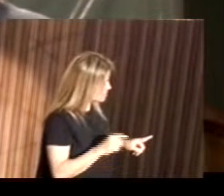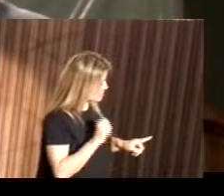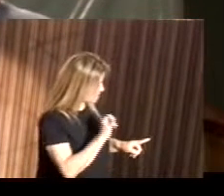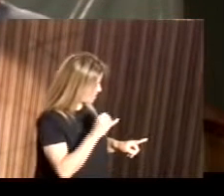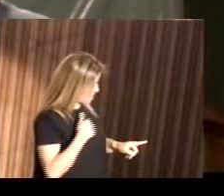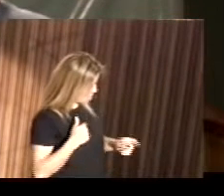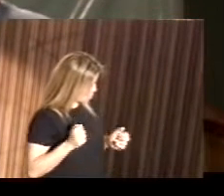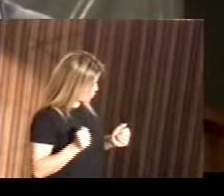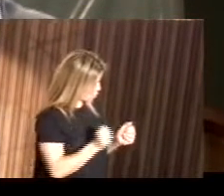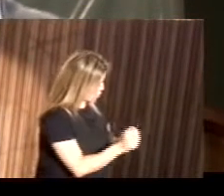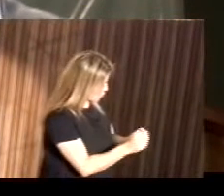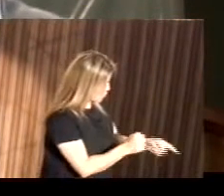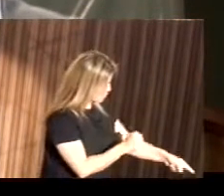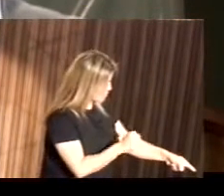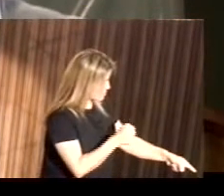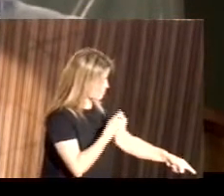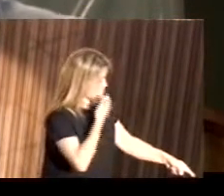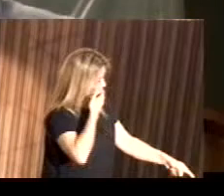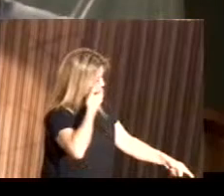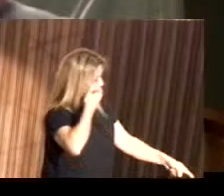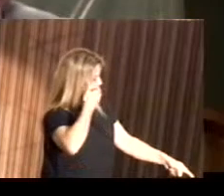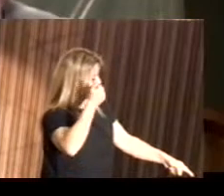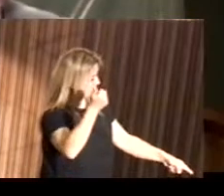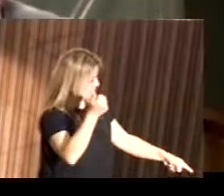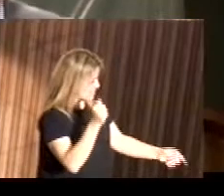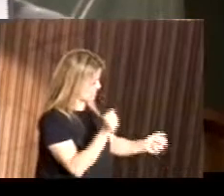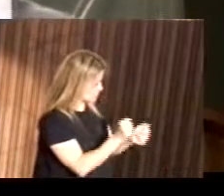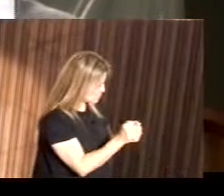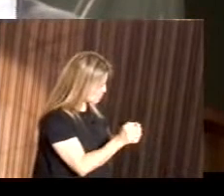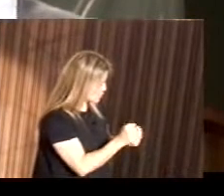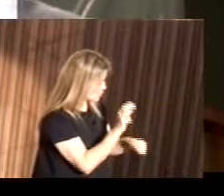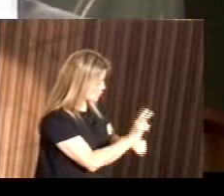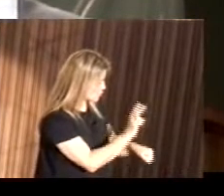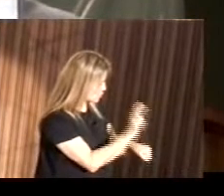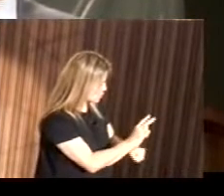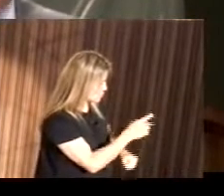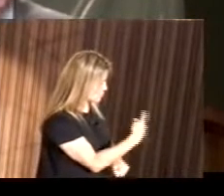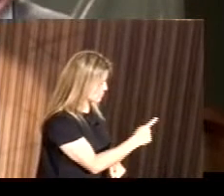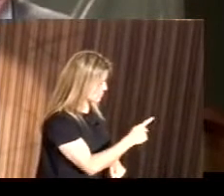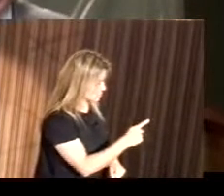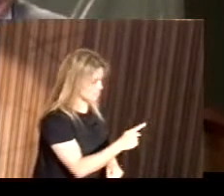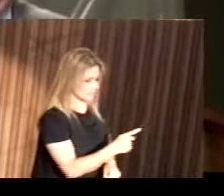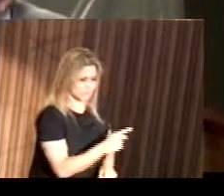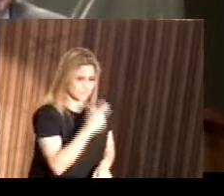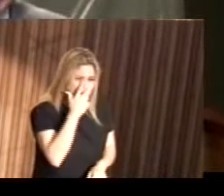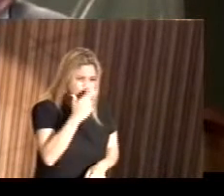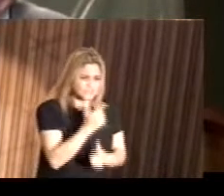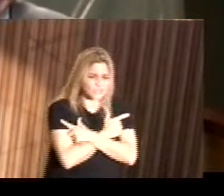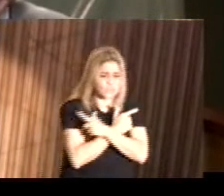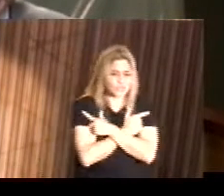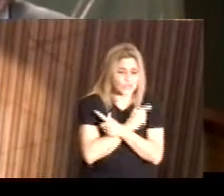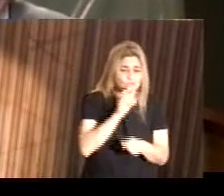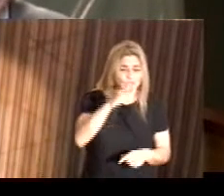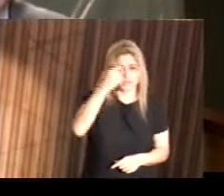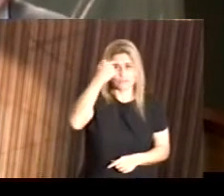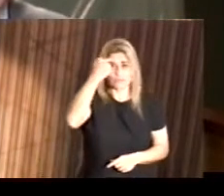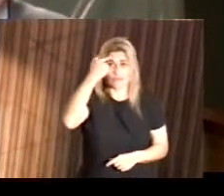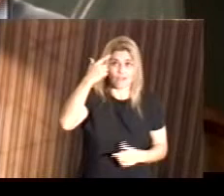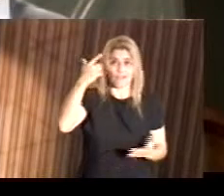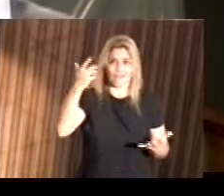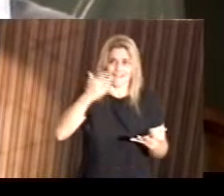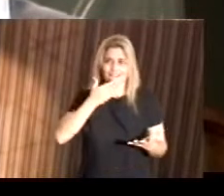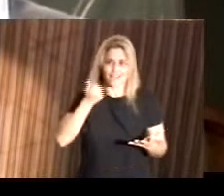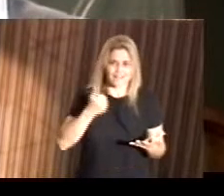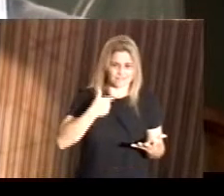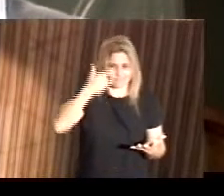rico criador de gado e influente personagem da cidade de Sodoma foi levado